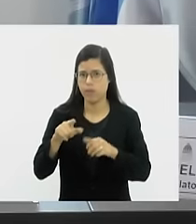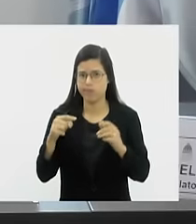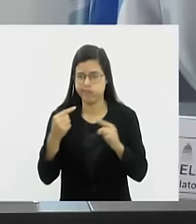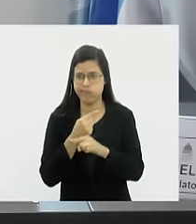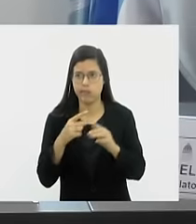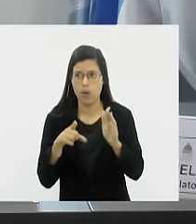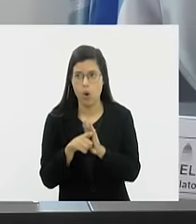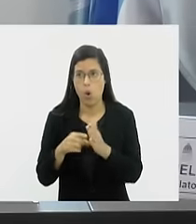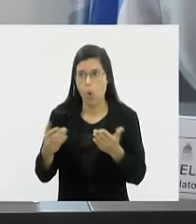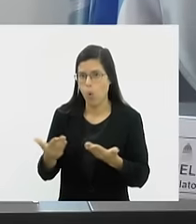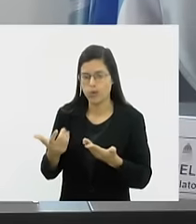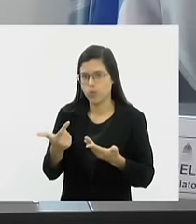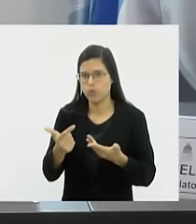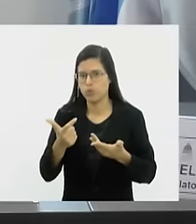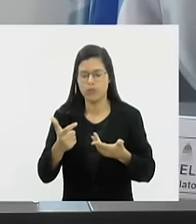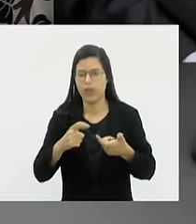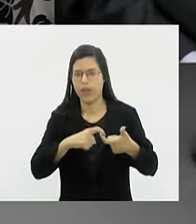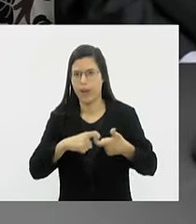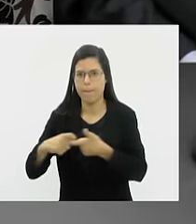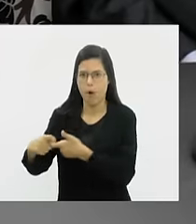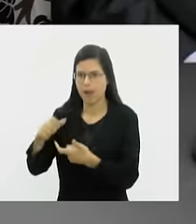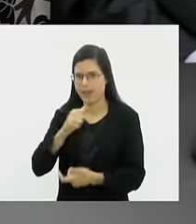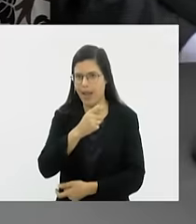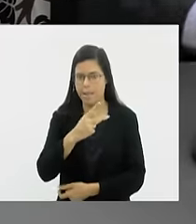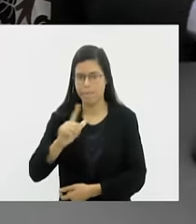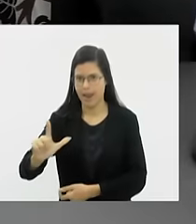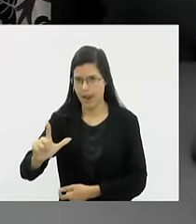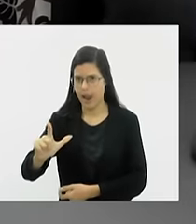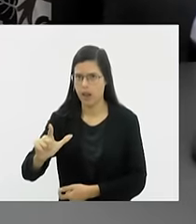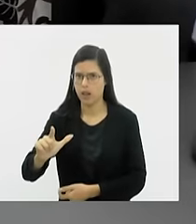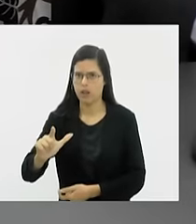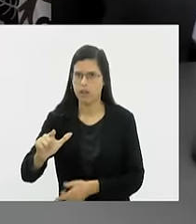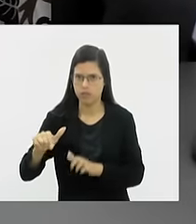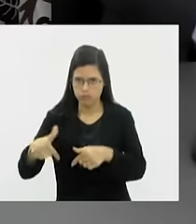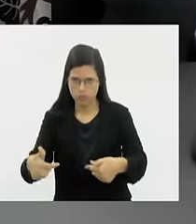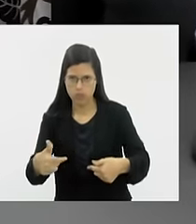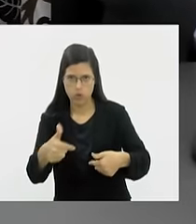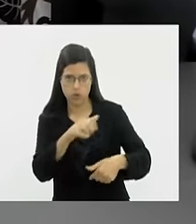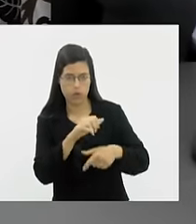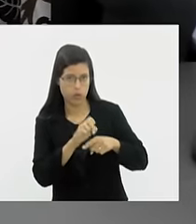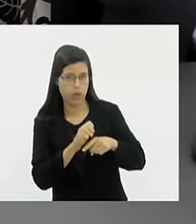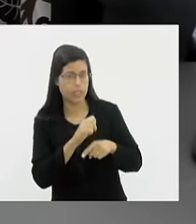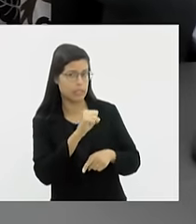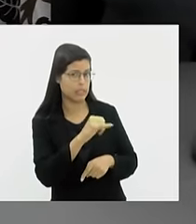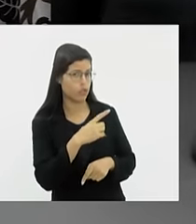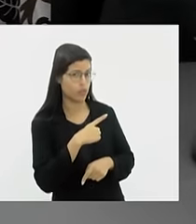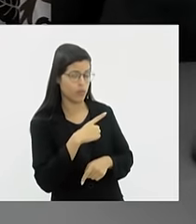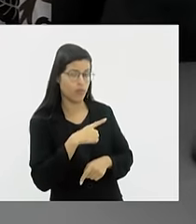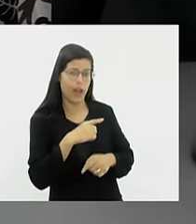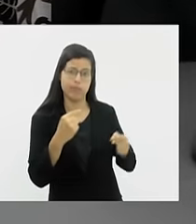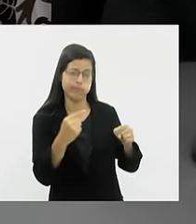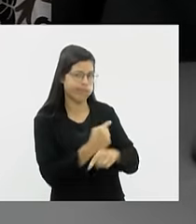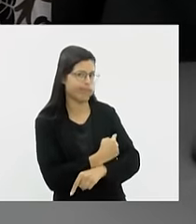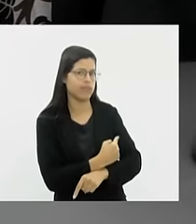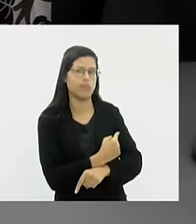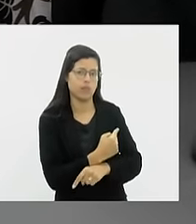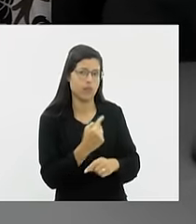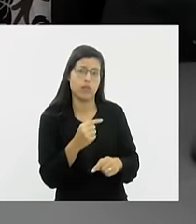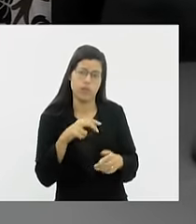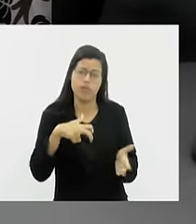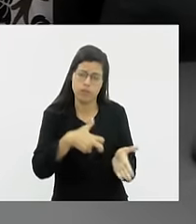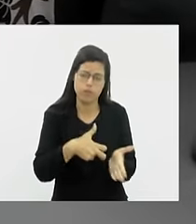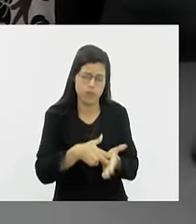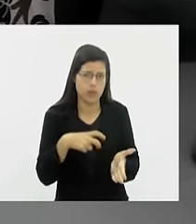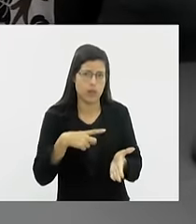não tem nenhum reboque da PL funcionando no Estado. Se tiver, ele está irregular e será punido. Porque o contrato não está funcionando.